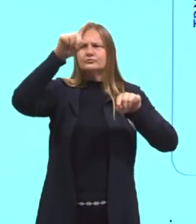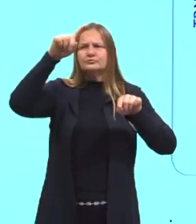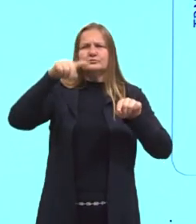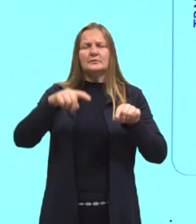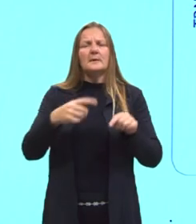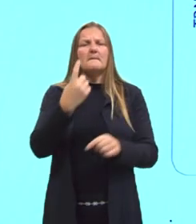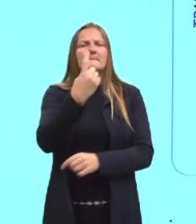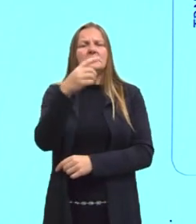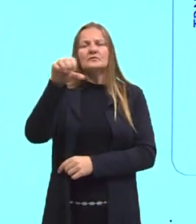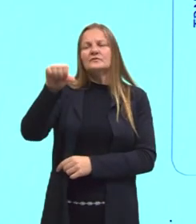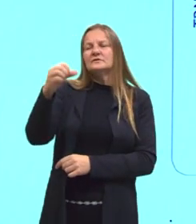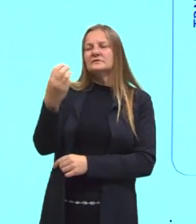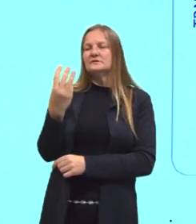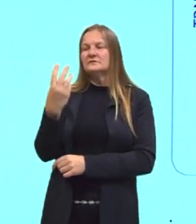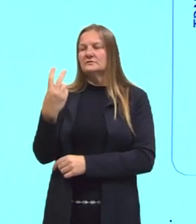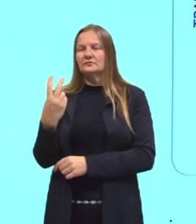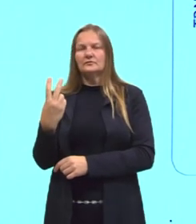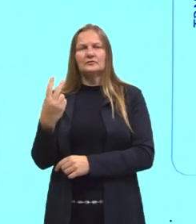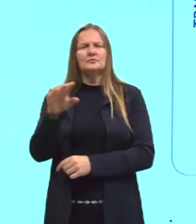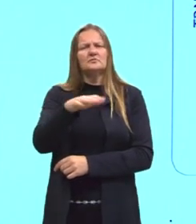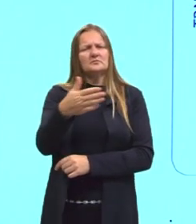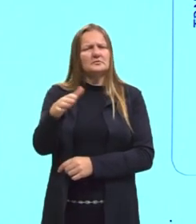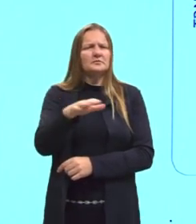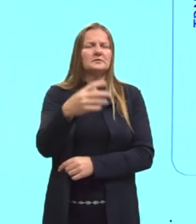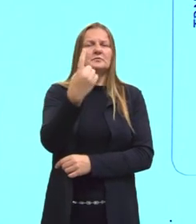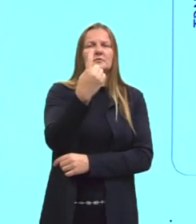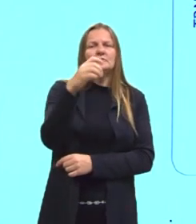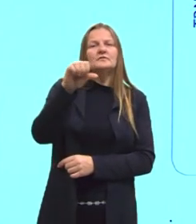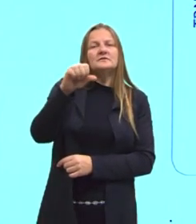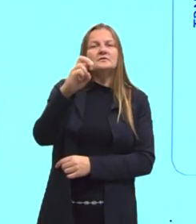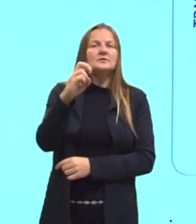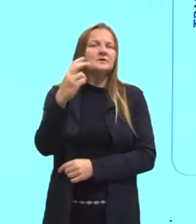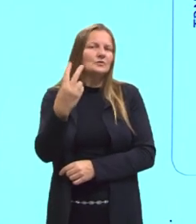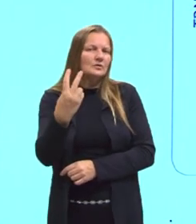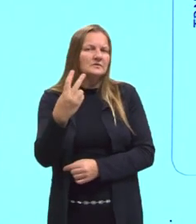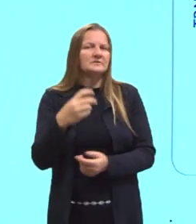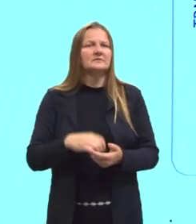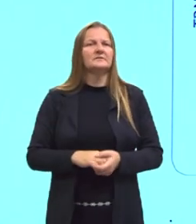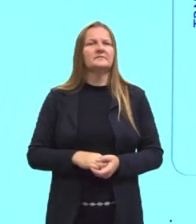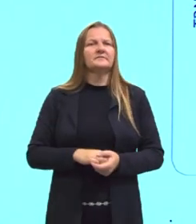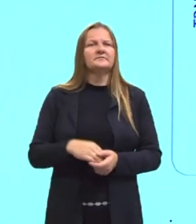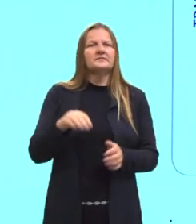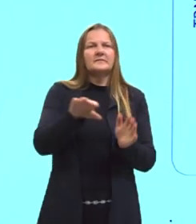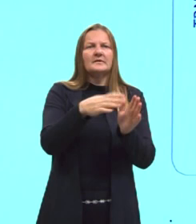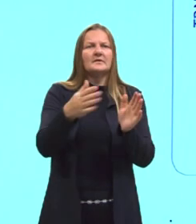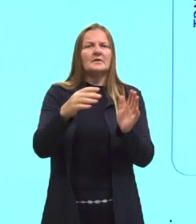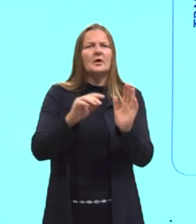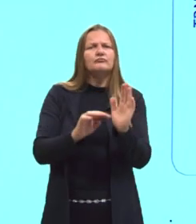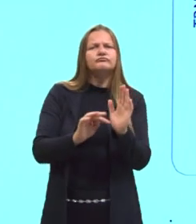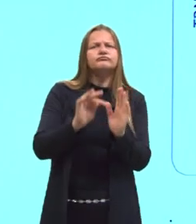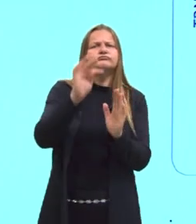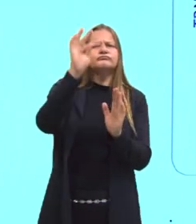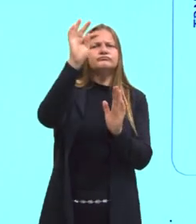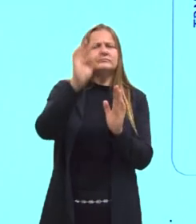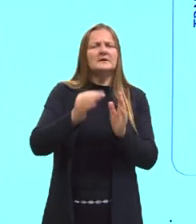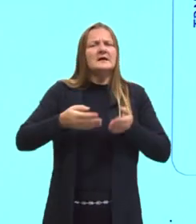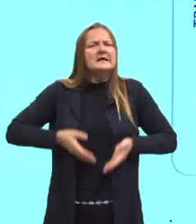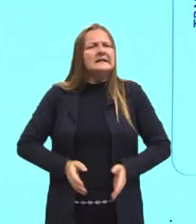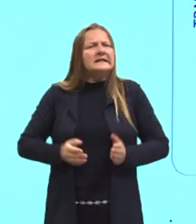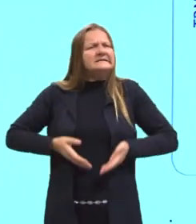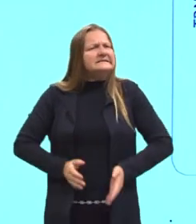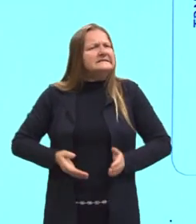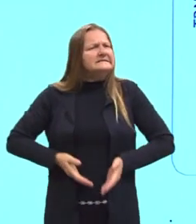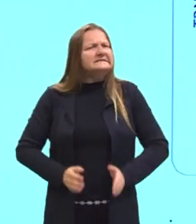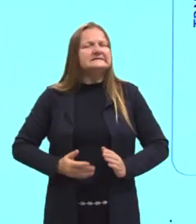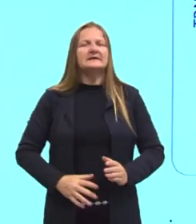1920 32 mais ou menos 52 desculpa guri lá até mais ou menos 52 então a gente nascia